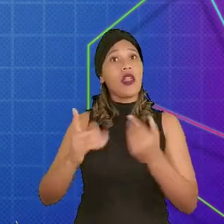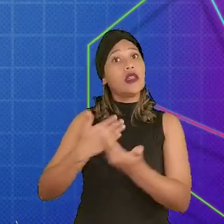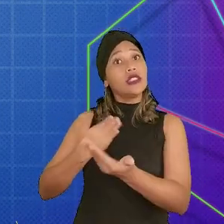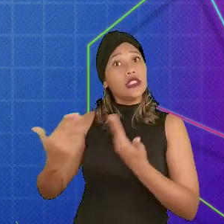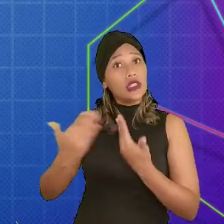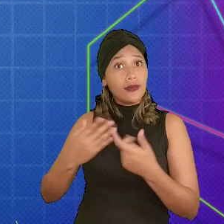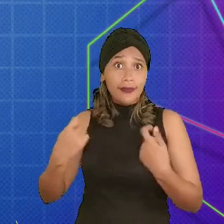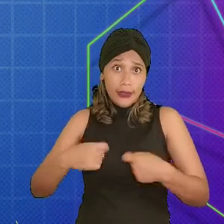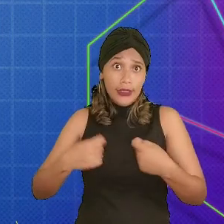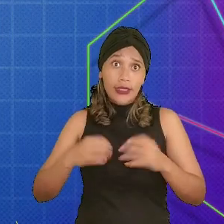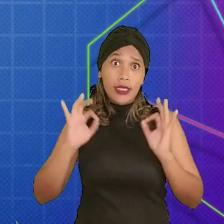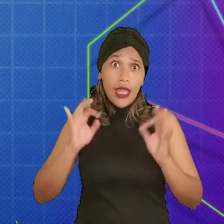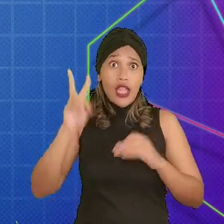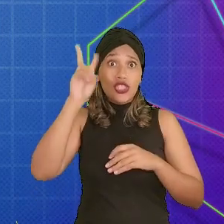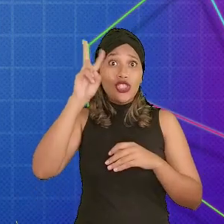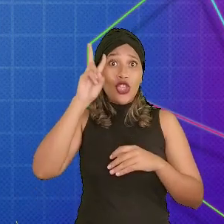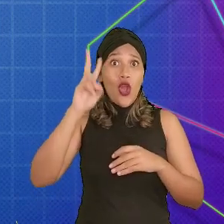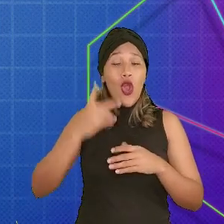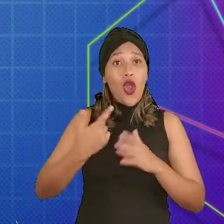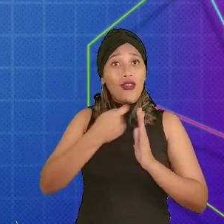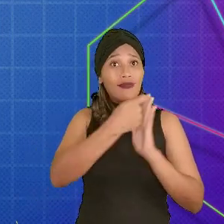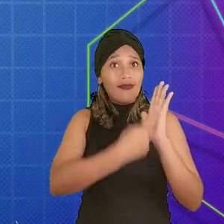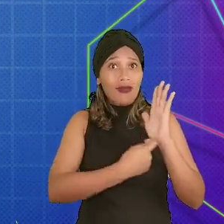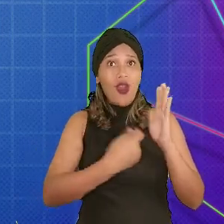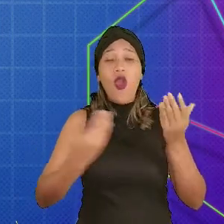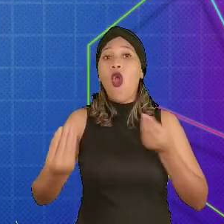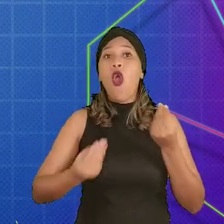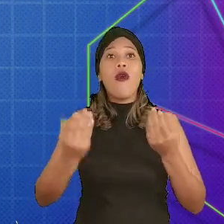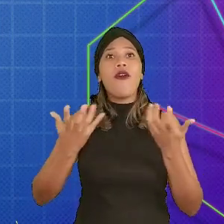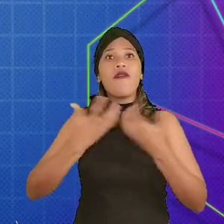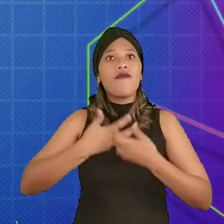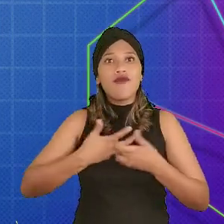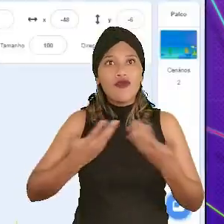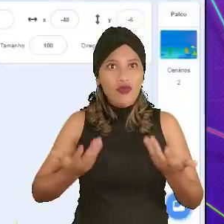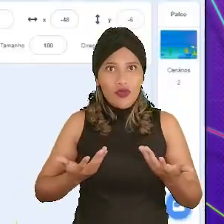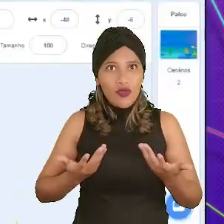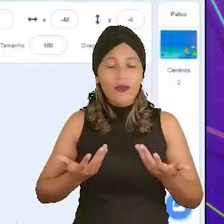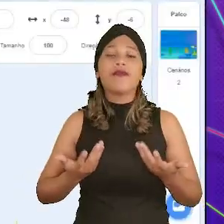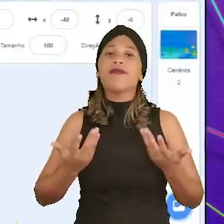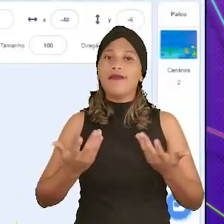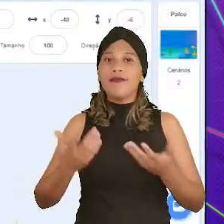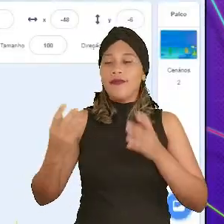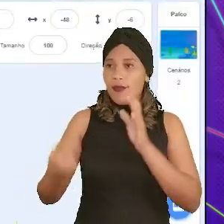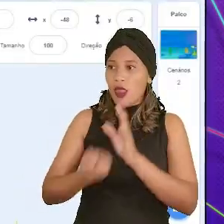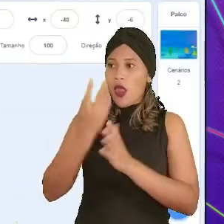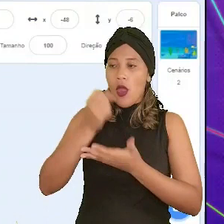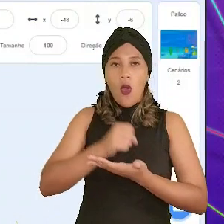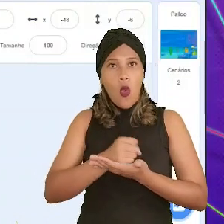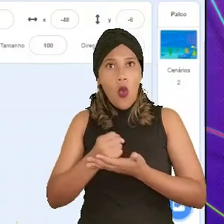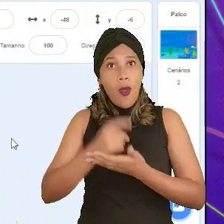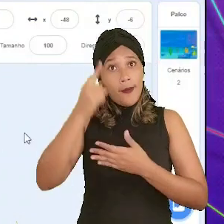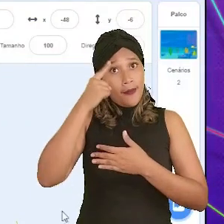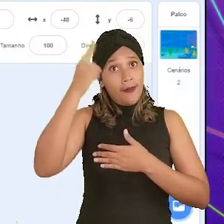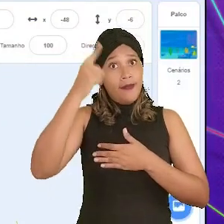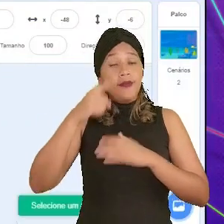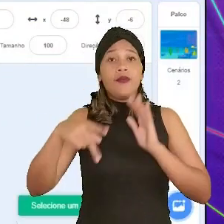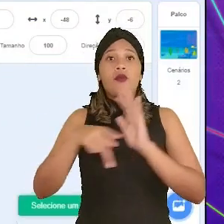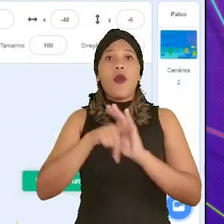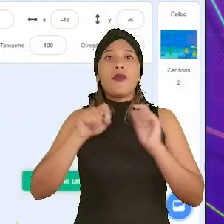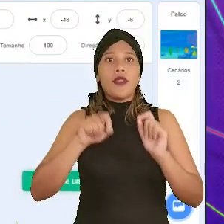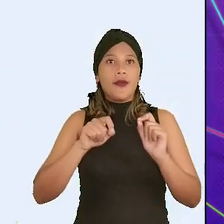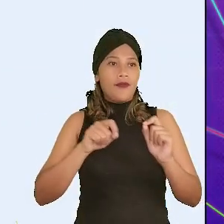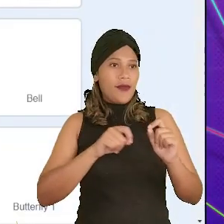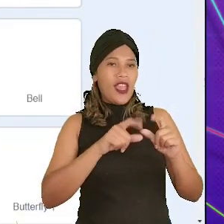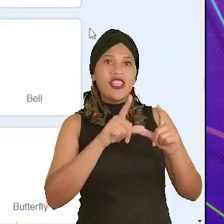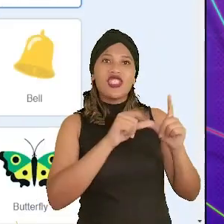as interações, e agora vemos na prática como vai funcionar isso. Nesse jogo que estamos criando, a ideia é que o polvo vai